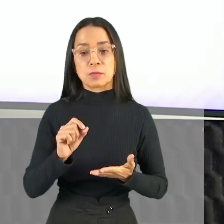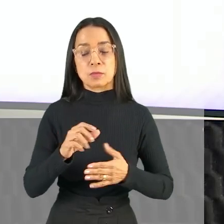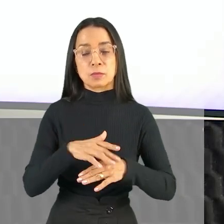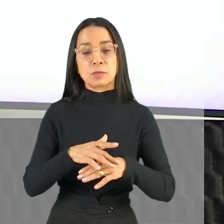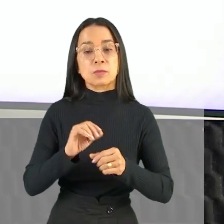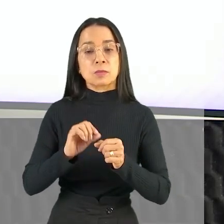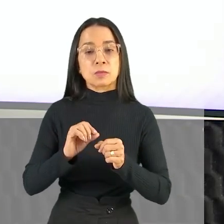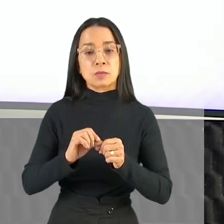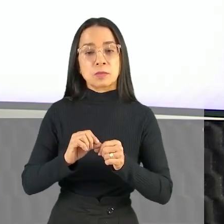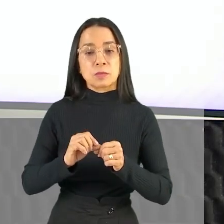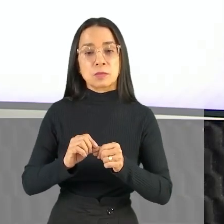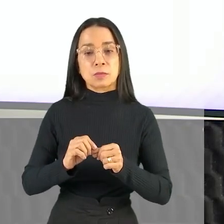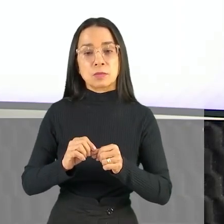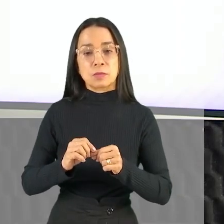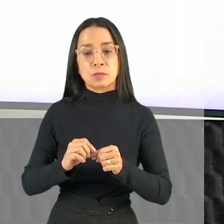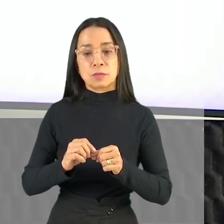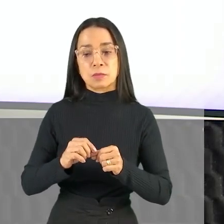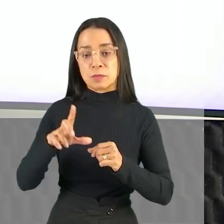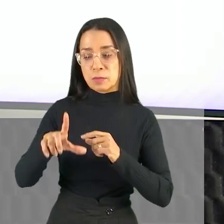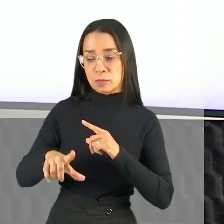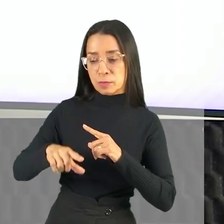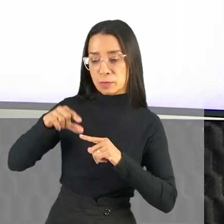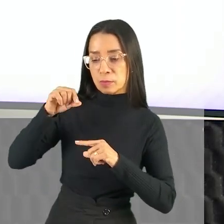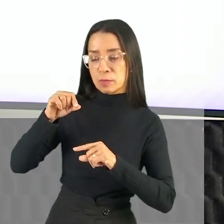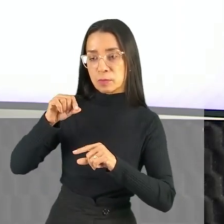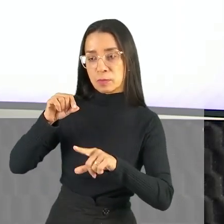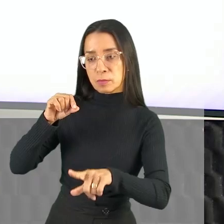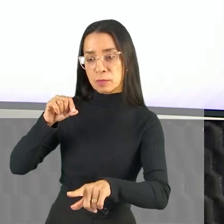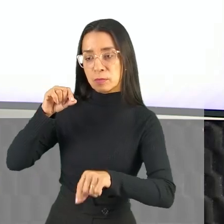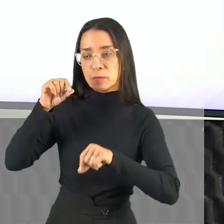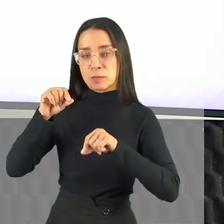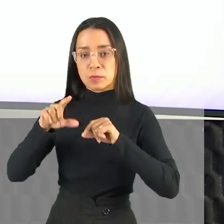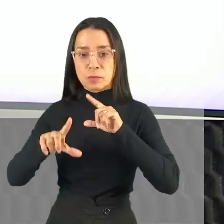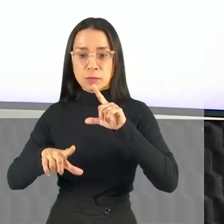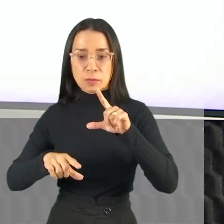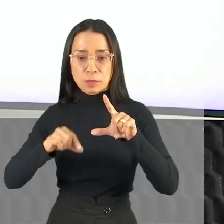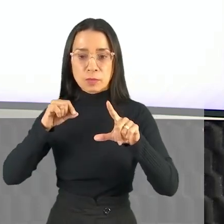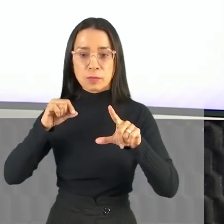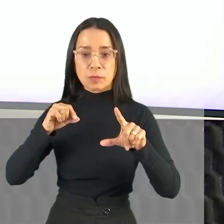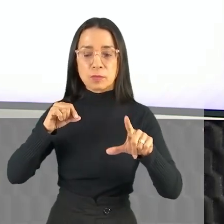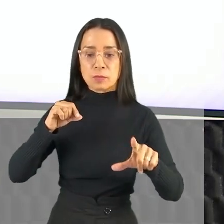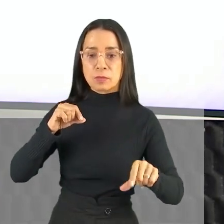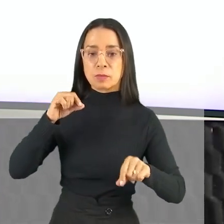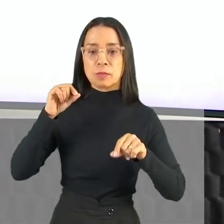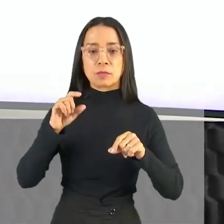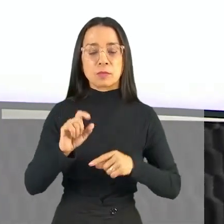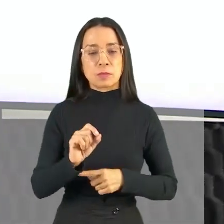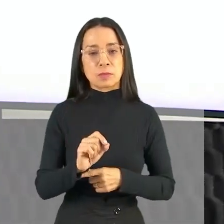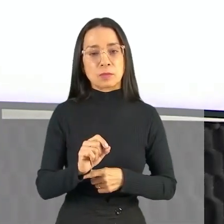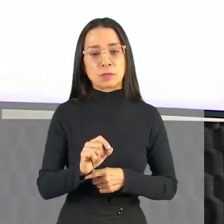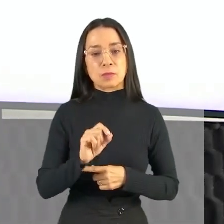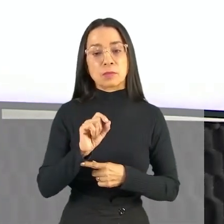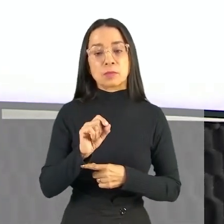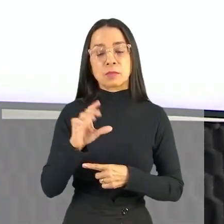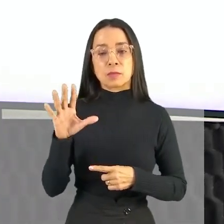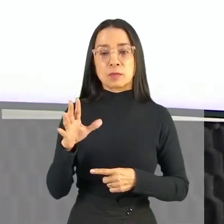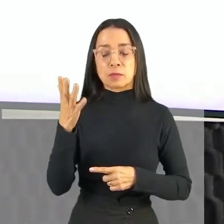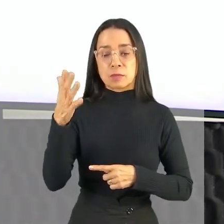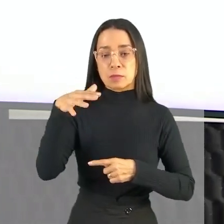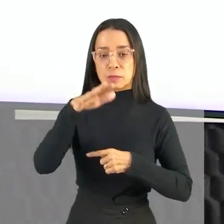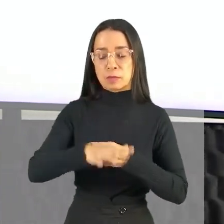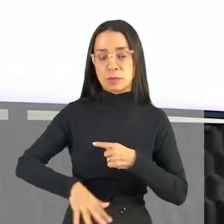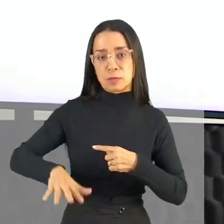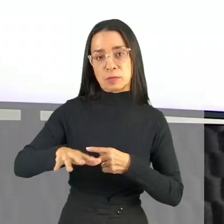selecionou. ela foi o fator